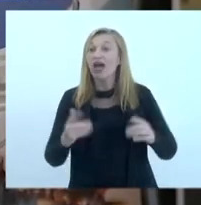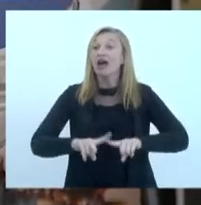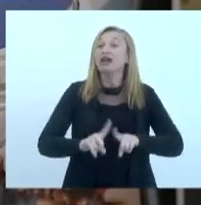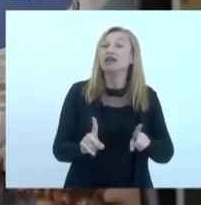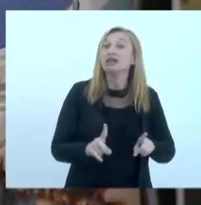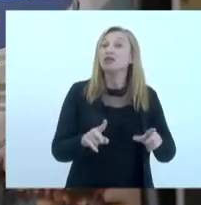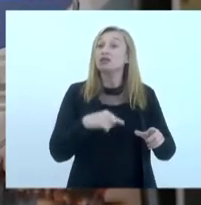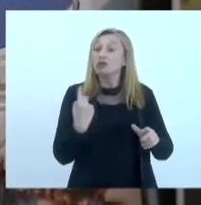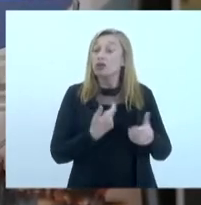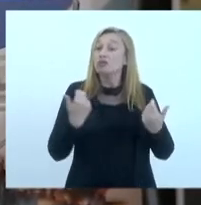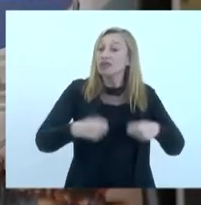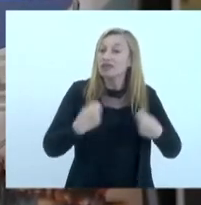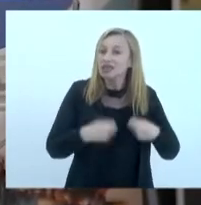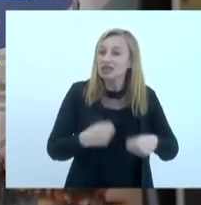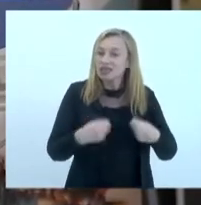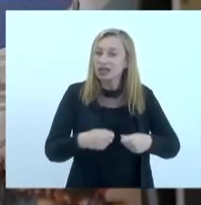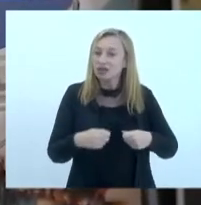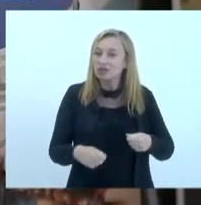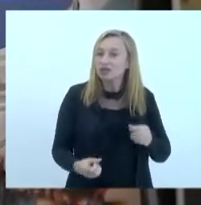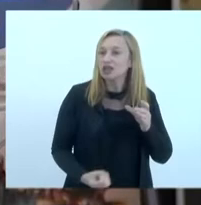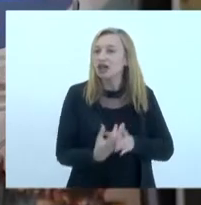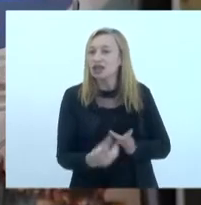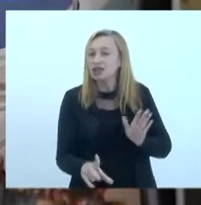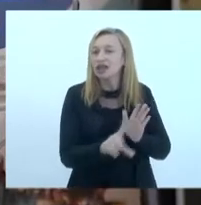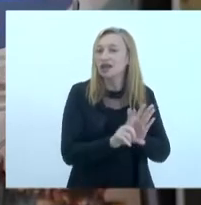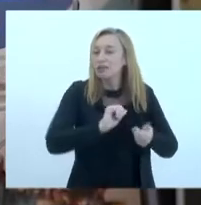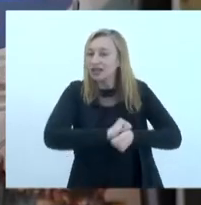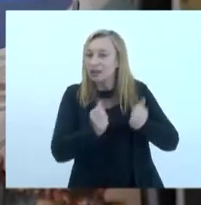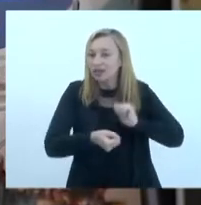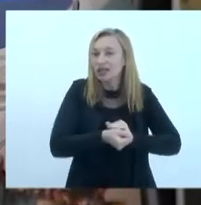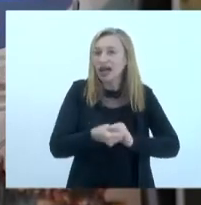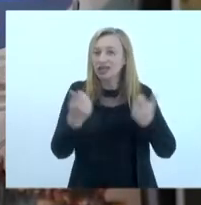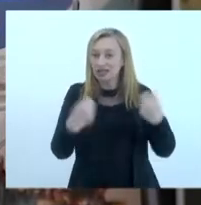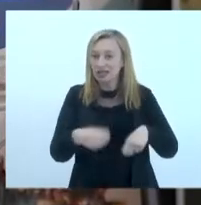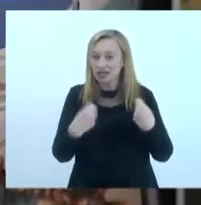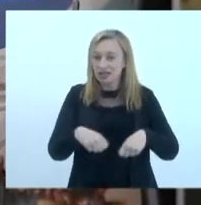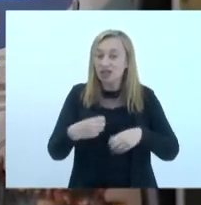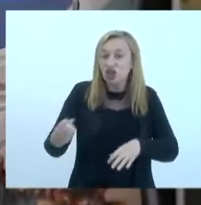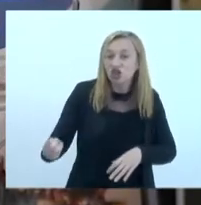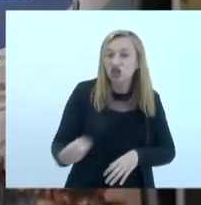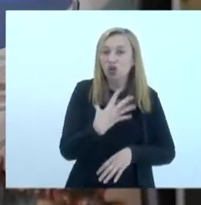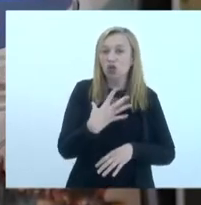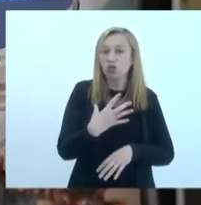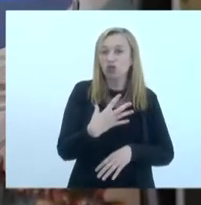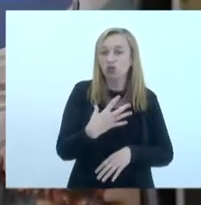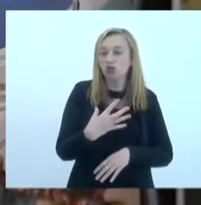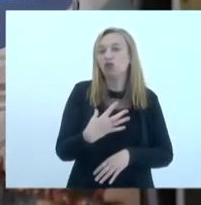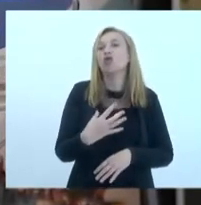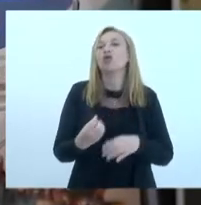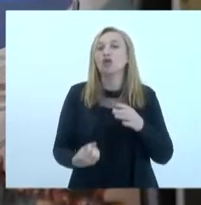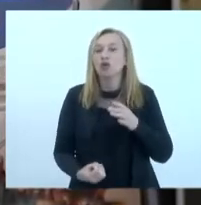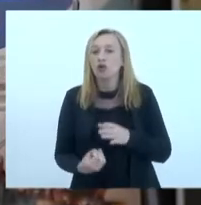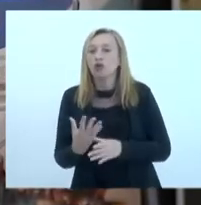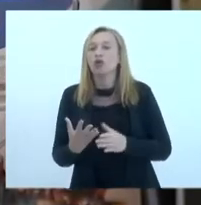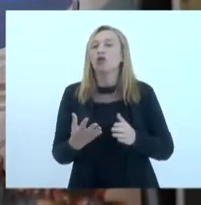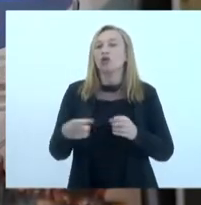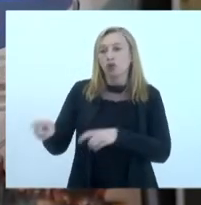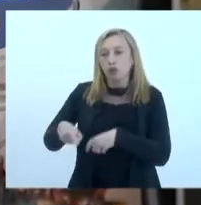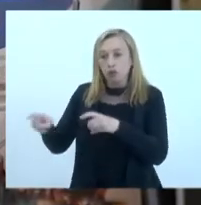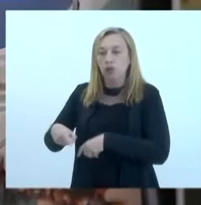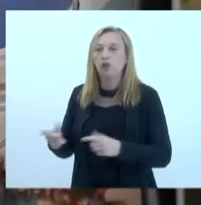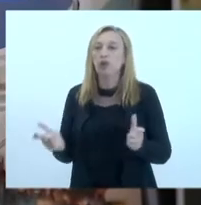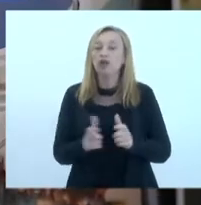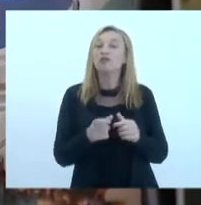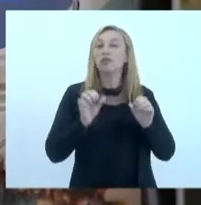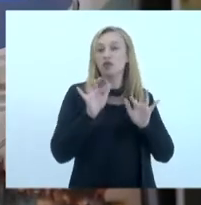precisa formatar essas leis para adaptar a essa necessidade, a essa nova demanda desses pequenos agricultores. E, por